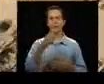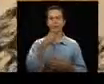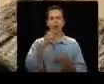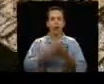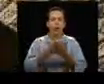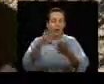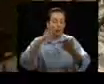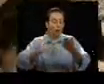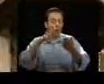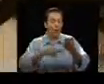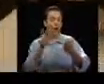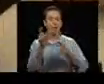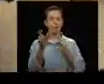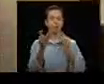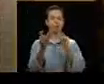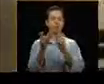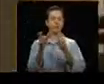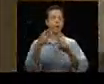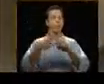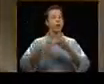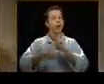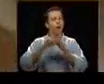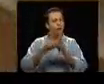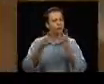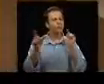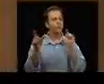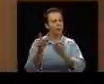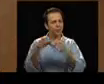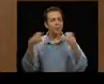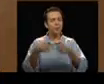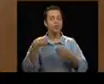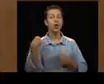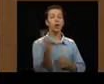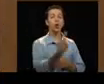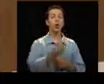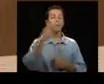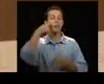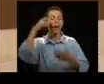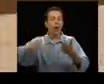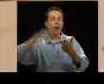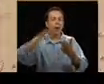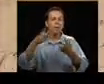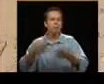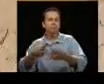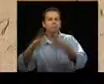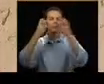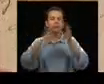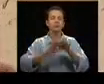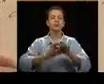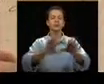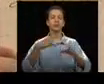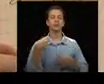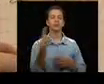Ninguém começa lendo a palavra, porque antes da palavra, o que a gente tem para ler, à disposição